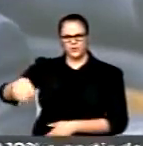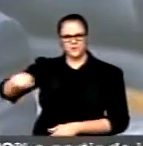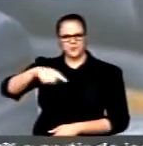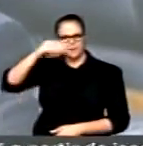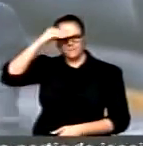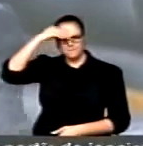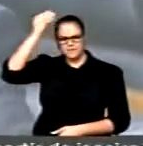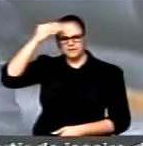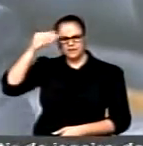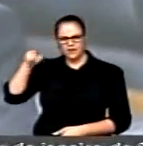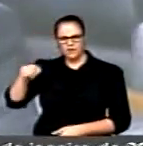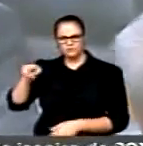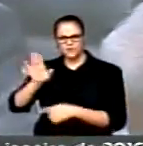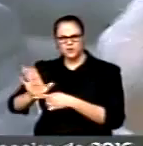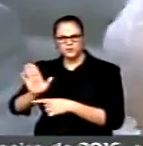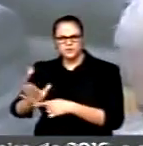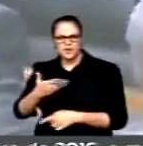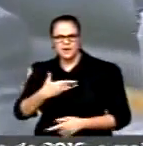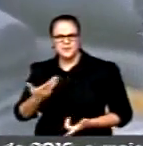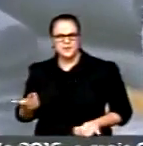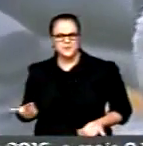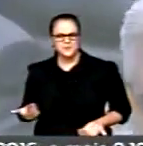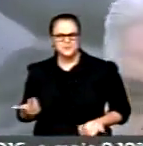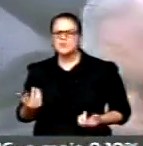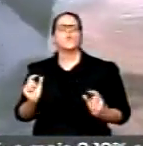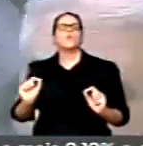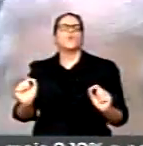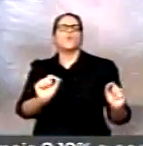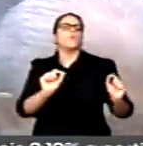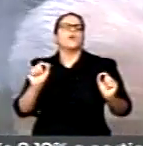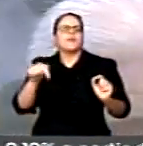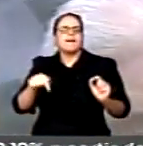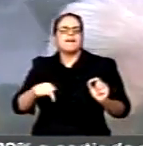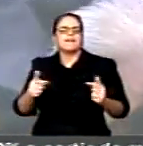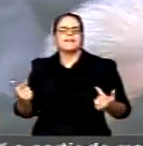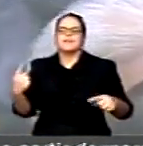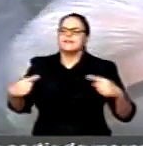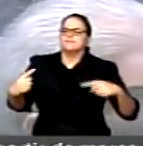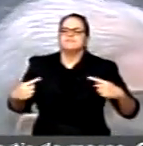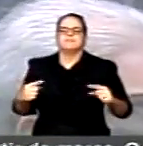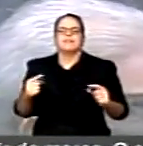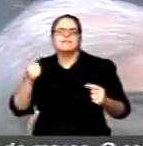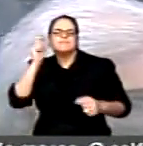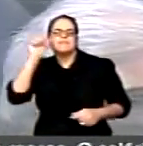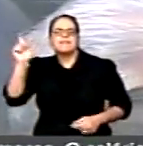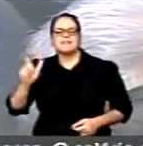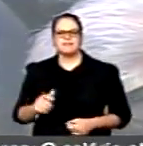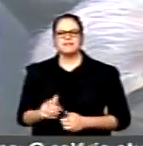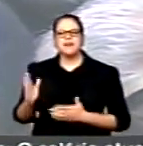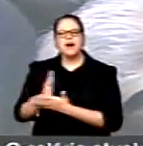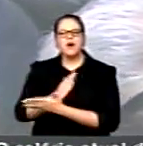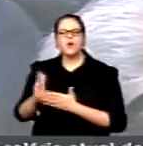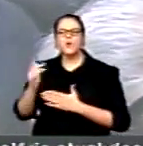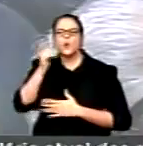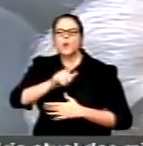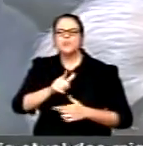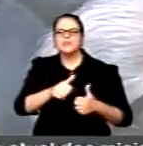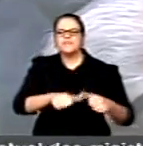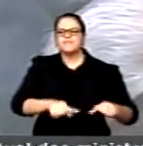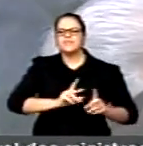tinham? Que jogo é esse? Que interesses são esses que têm condições de permanecer